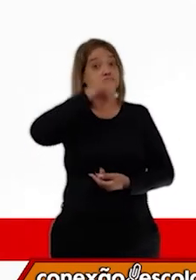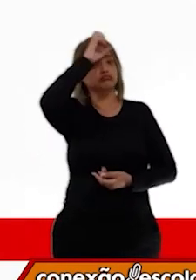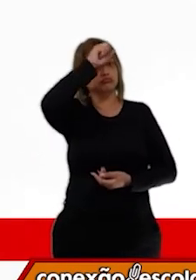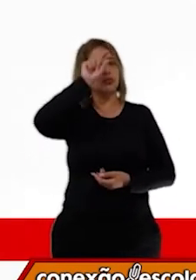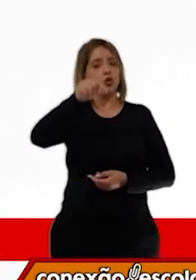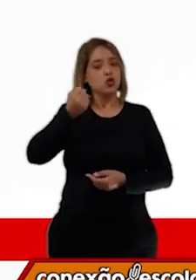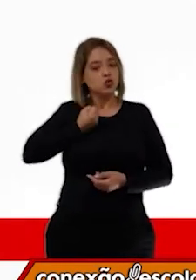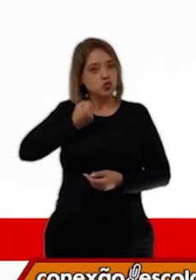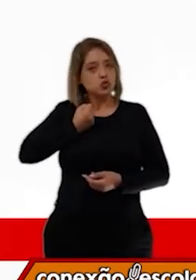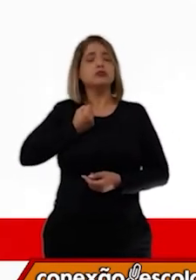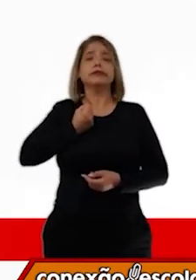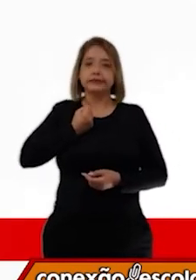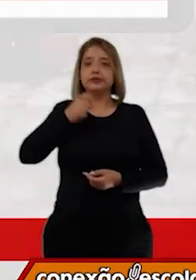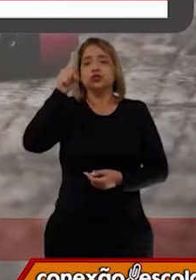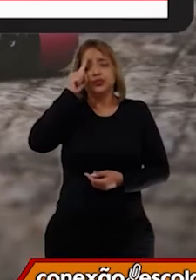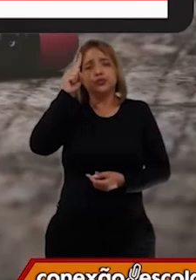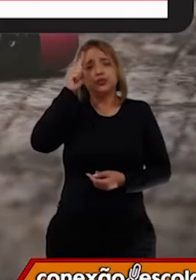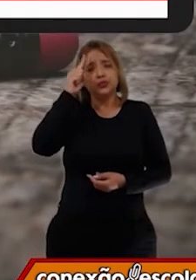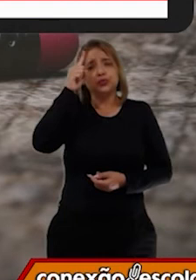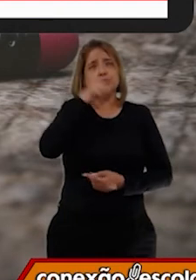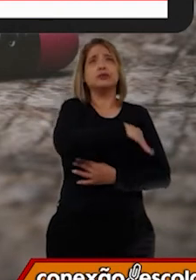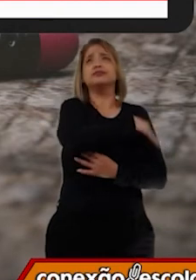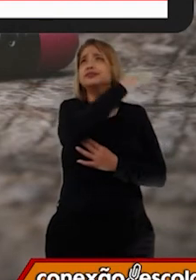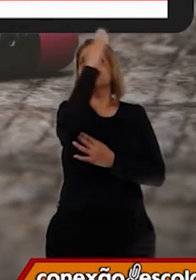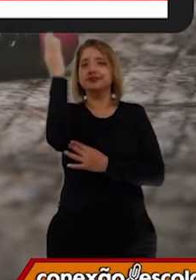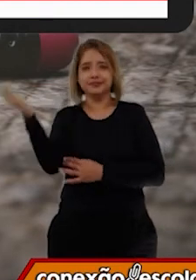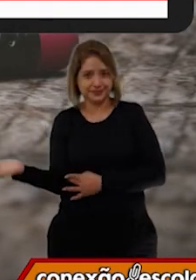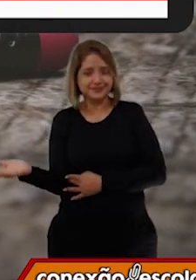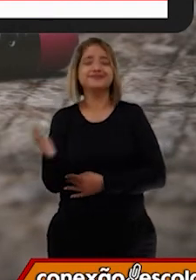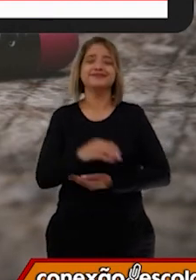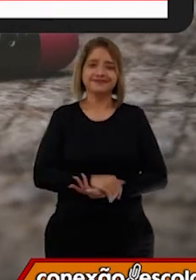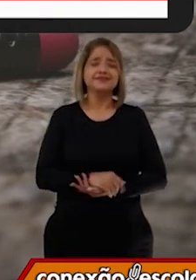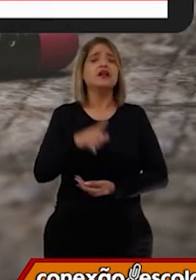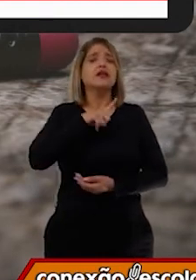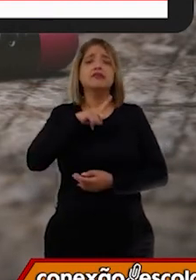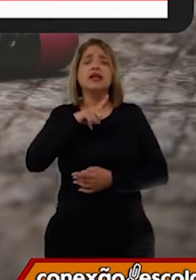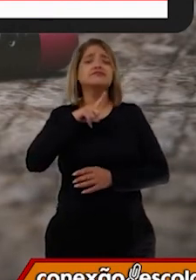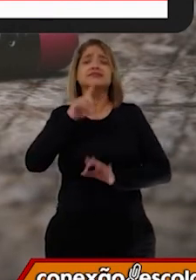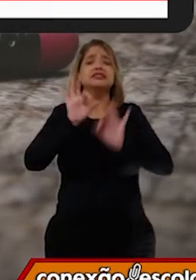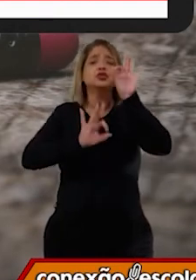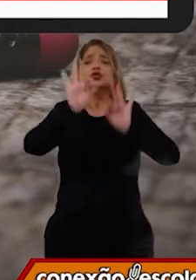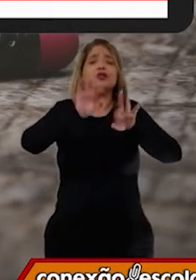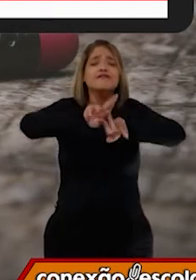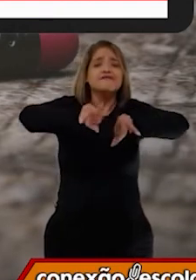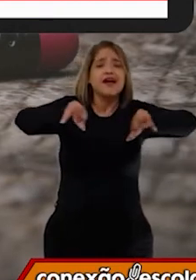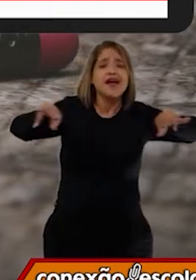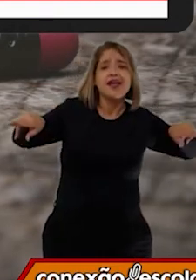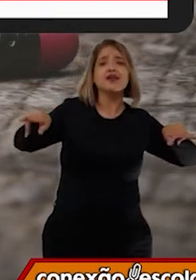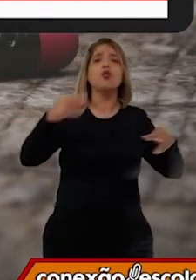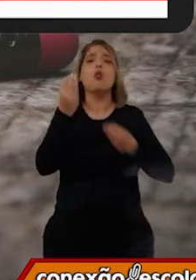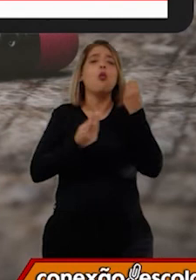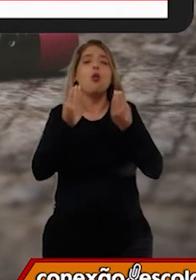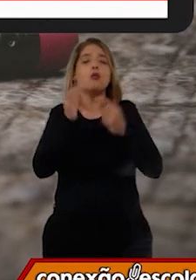parte do nosso dia a dia, viram? O tempo todo. Existem formas diferentes de se representar